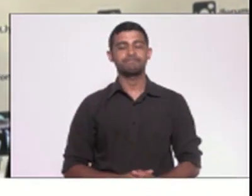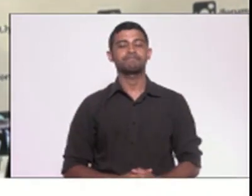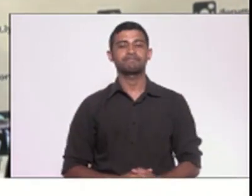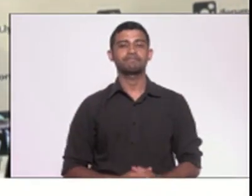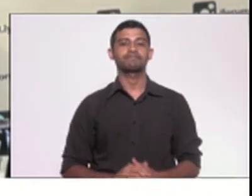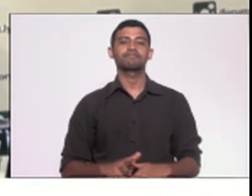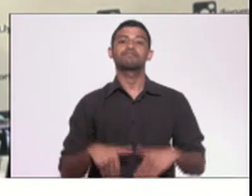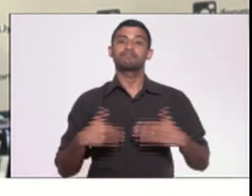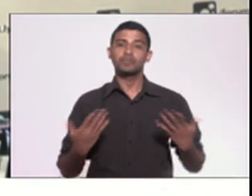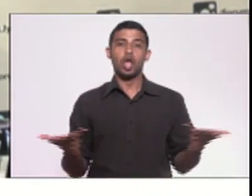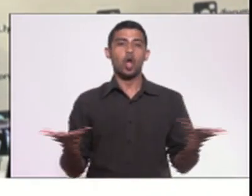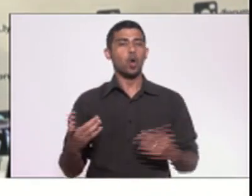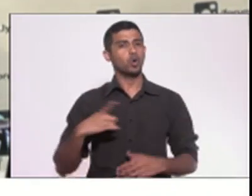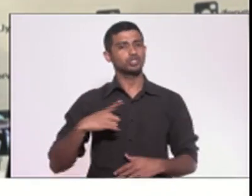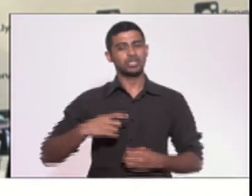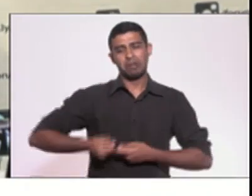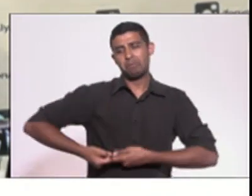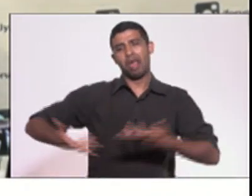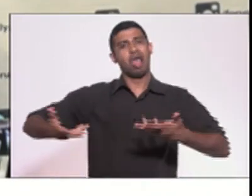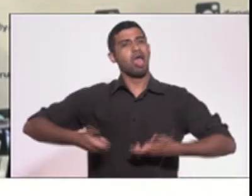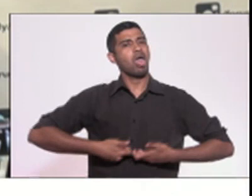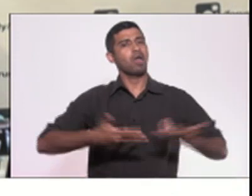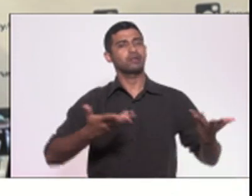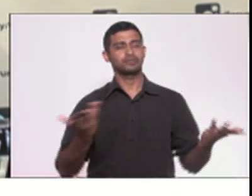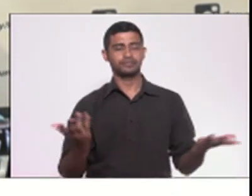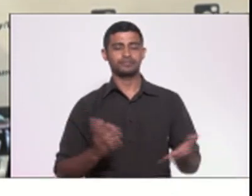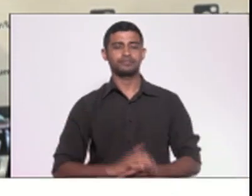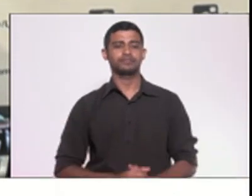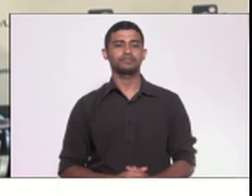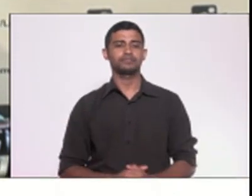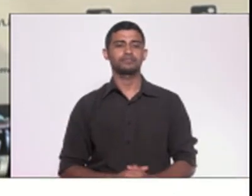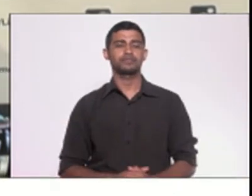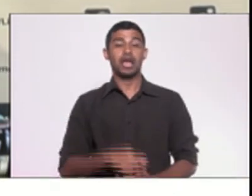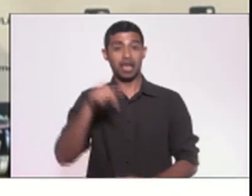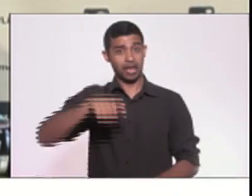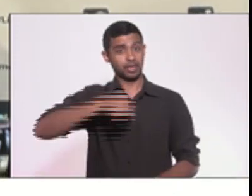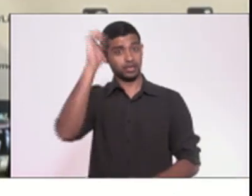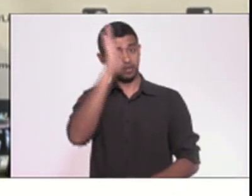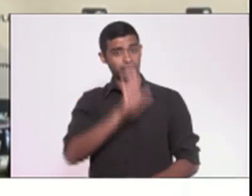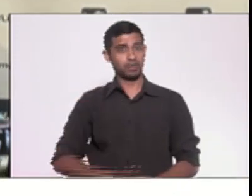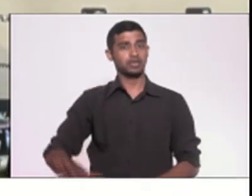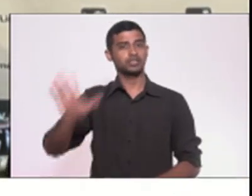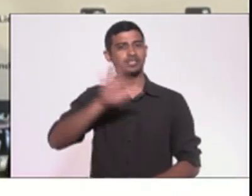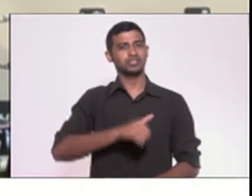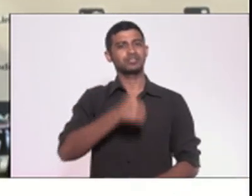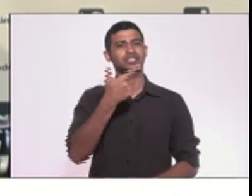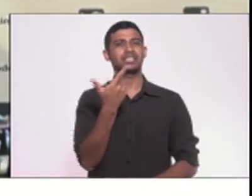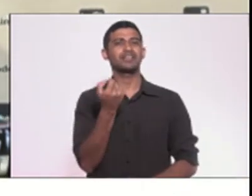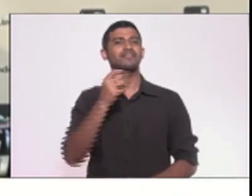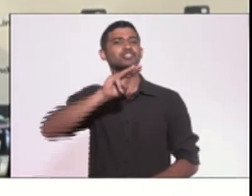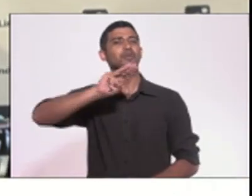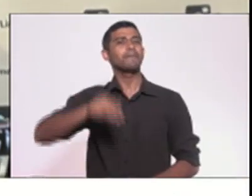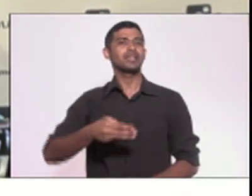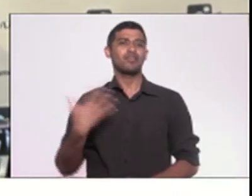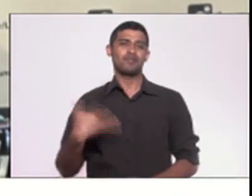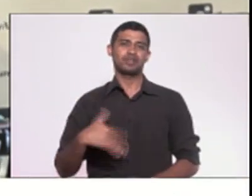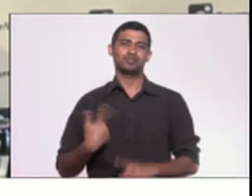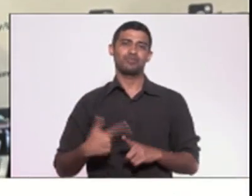Então, a gente hoje tem desperdiçado aqui, no Brasil aqui se perde 120 milhões por não